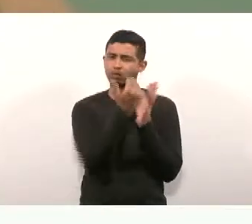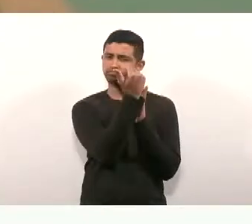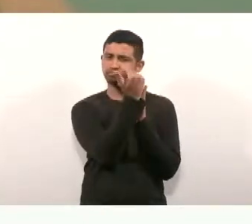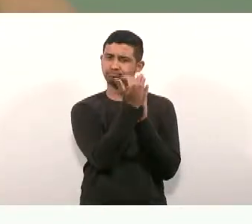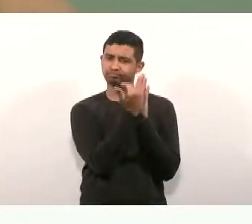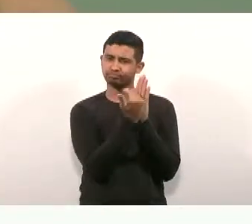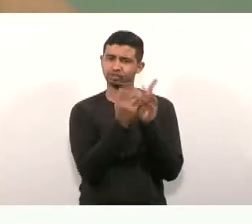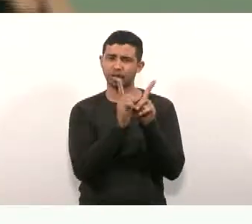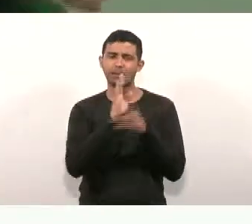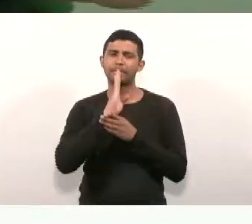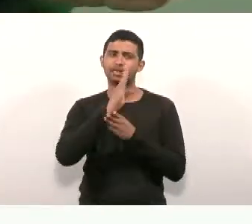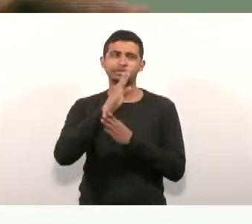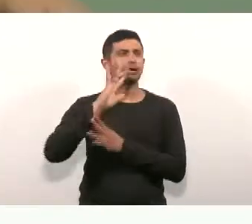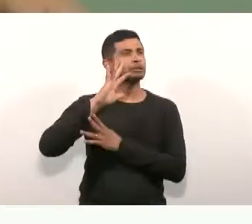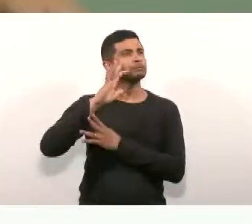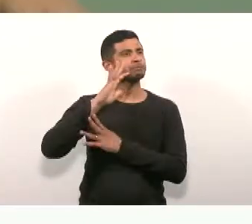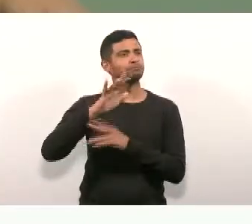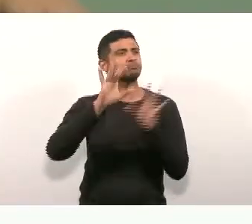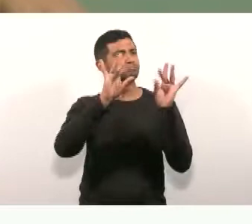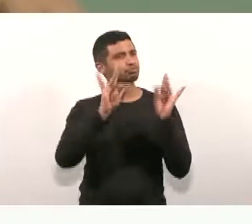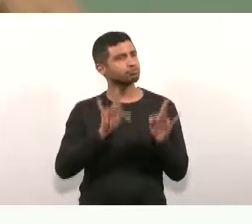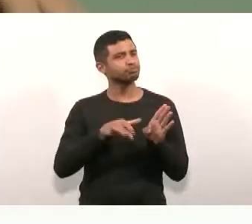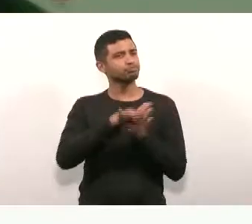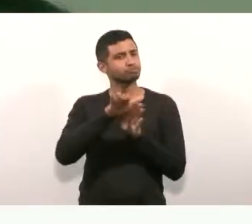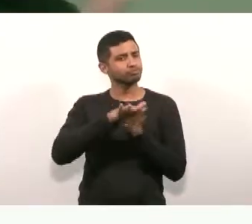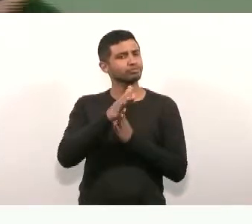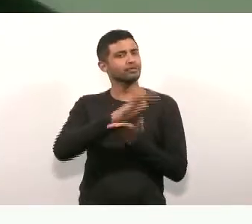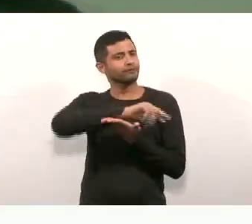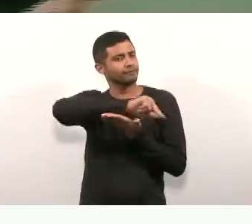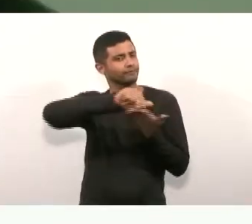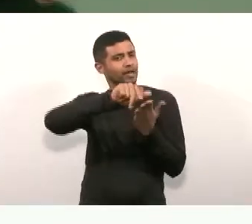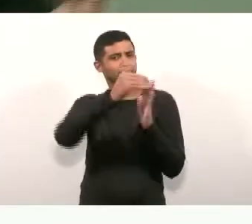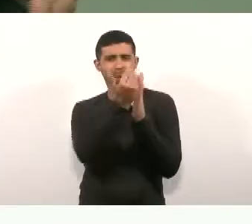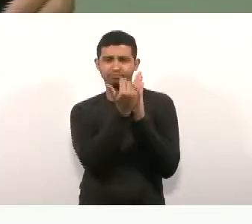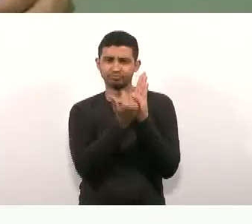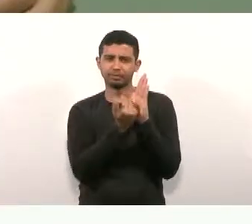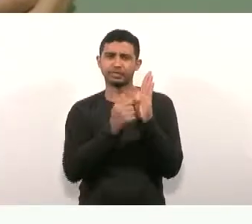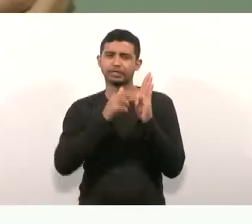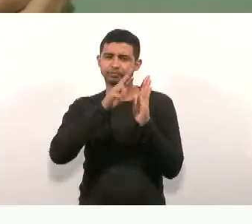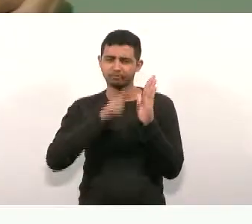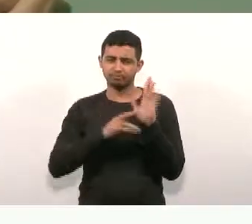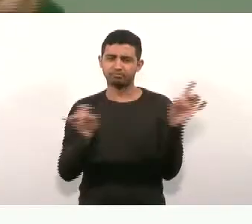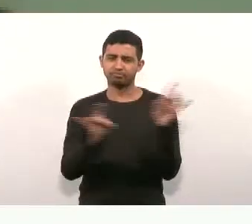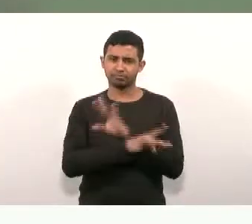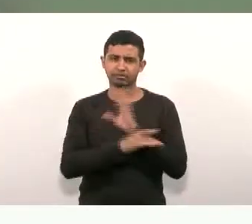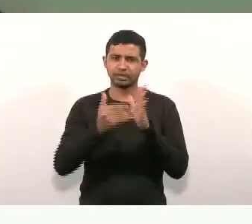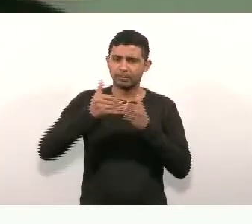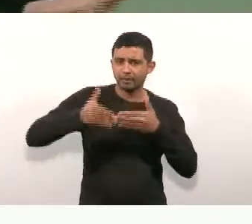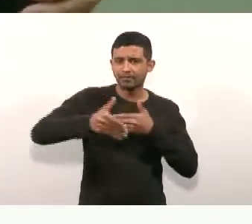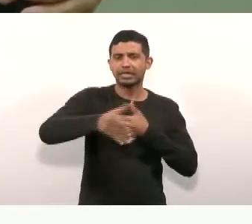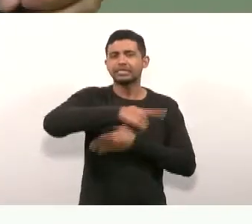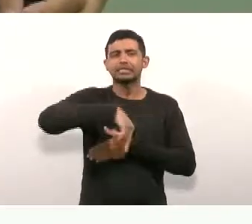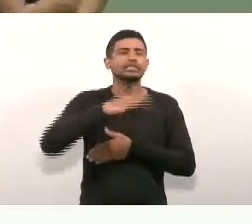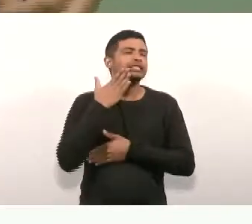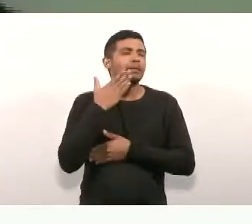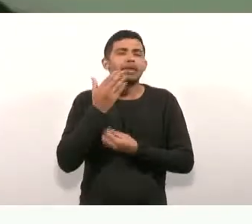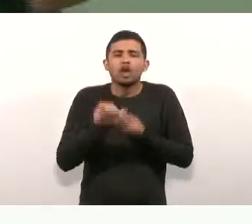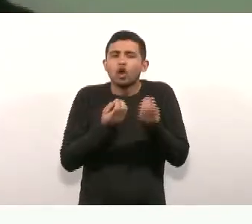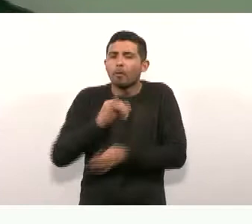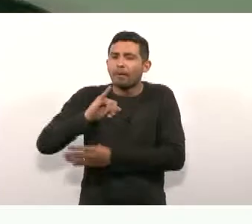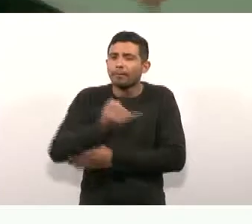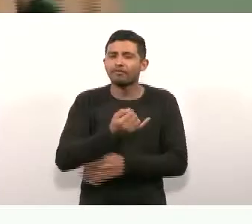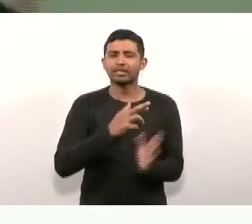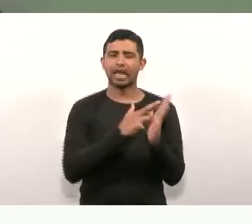as principais reflexões e recomendações e, a partir daí, inclusive, saber como que a gente tira proveito desse relatório para